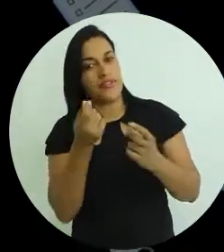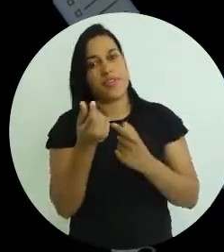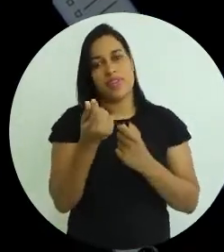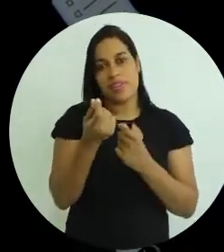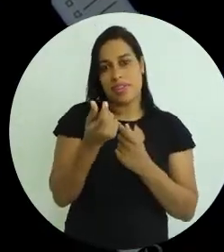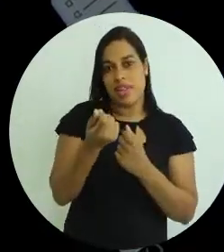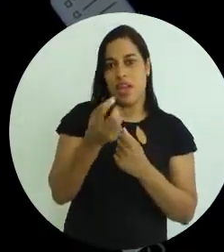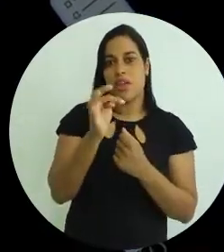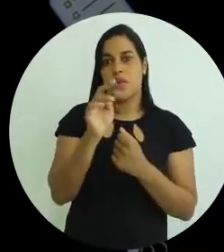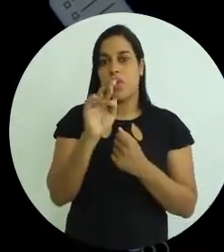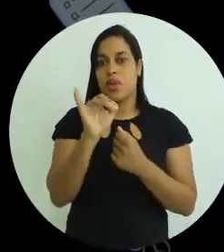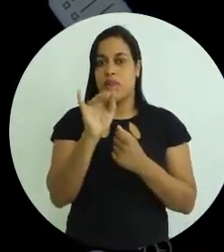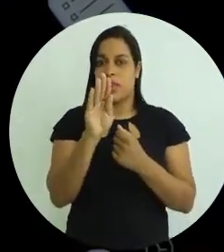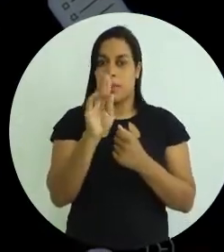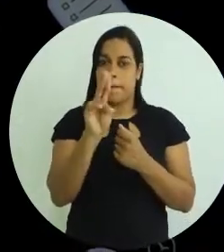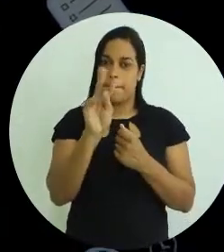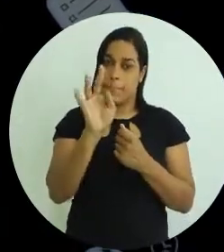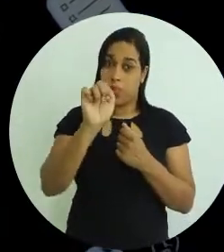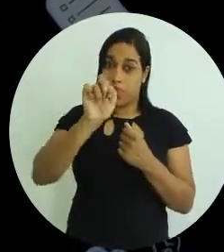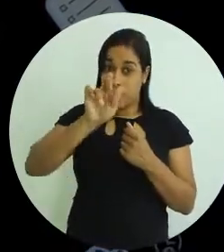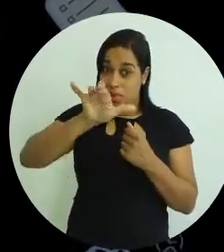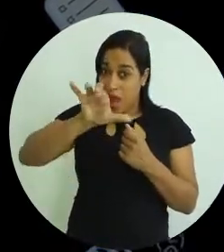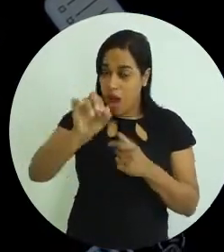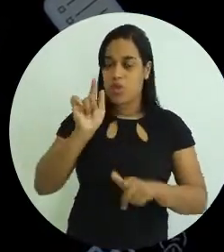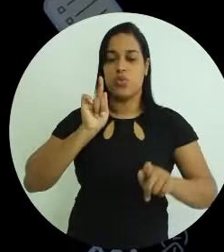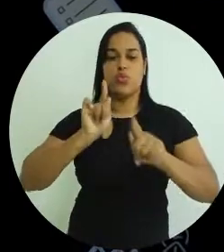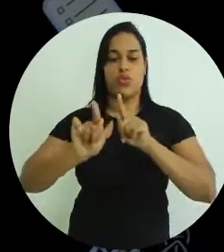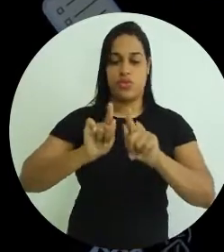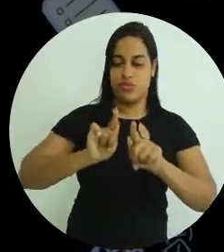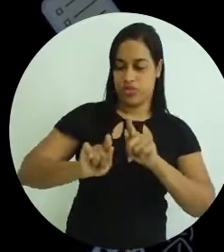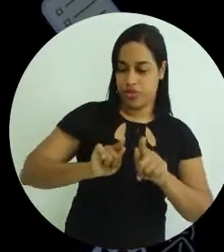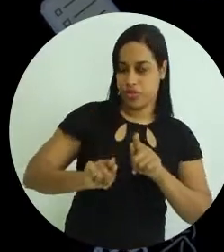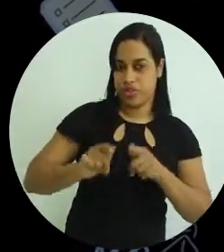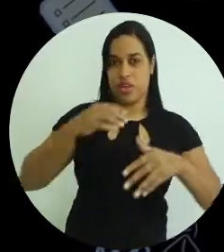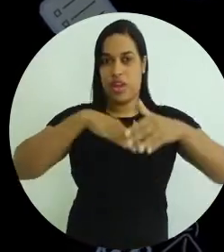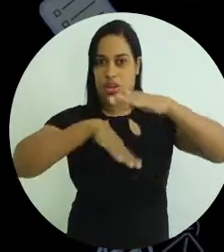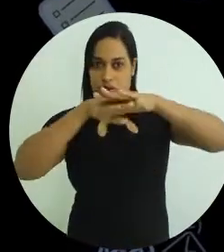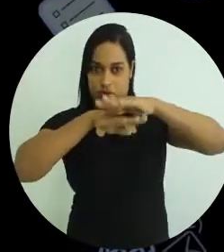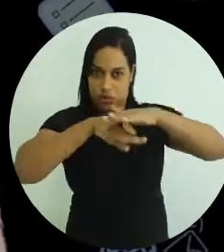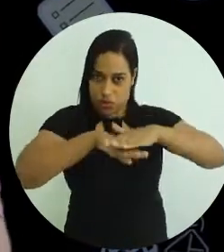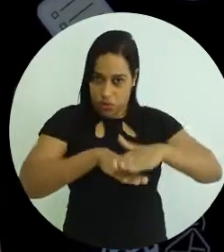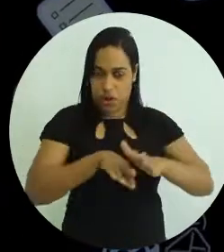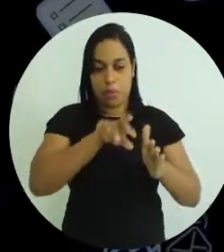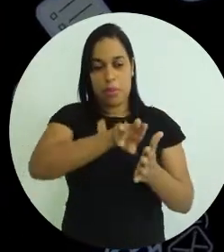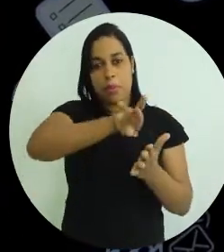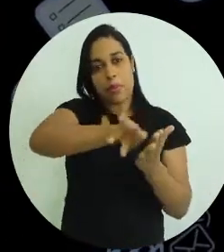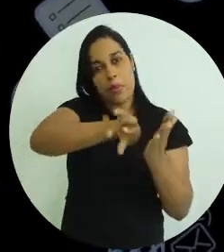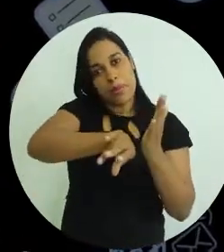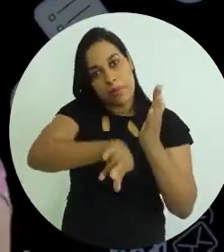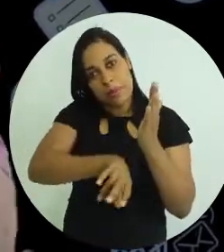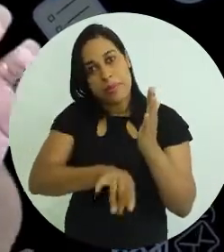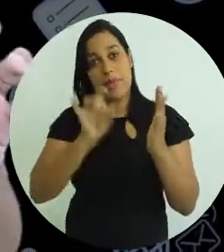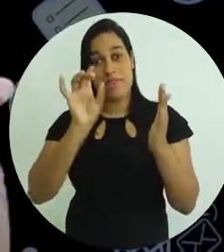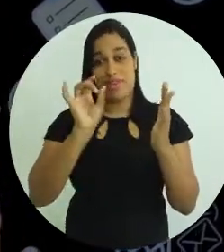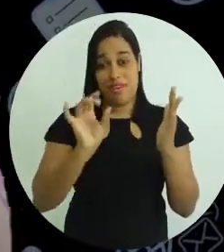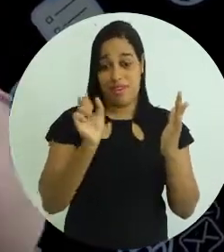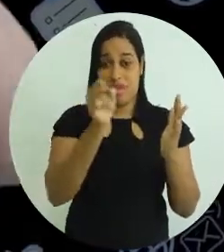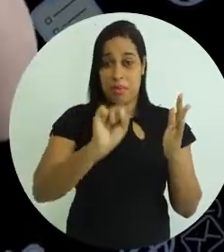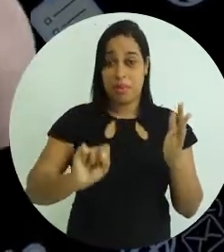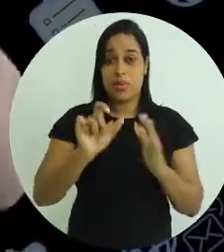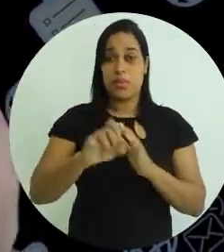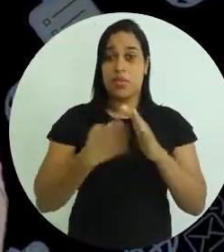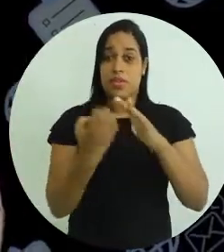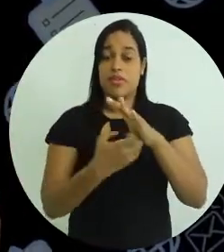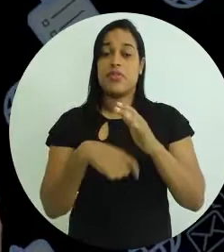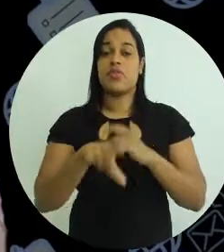módulo tributário, o módulo logístico, o módulo de estoque. Existem vários módulos em que cada empresa pode